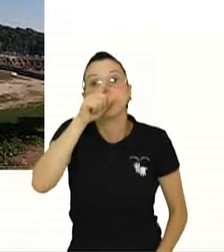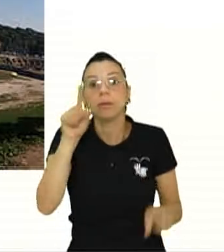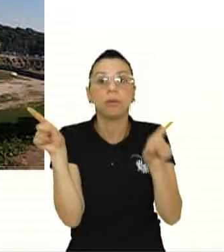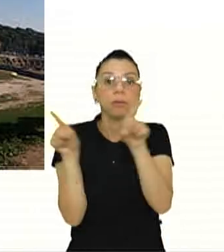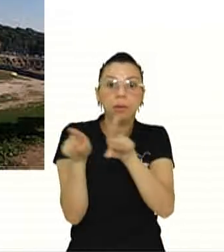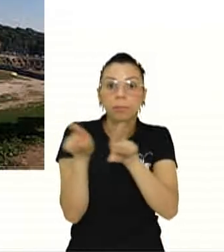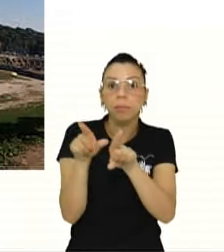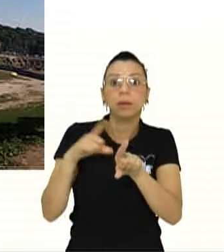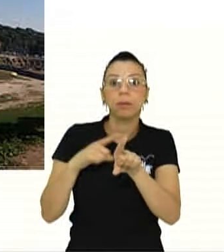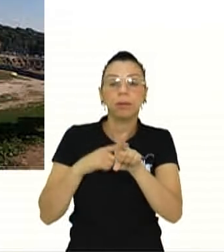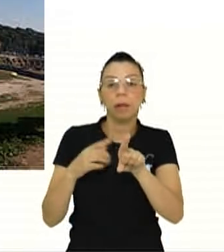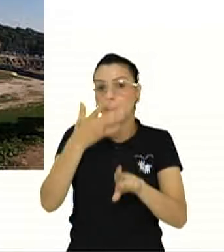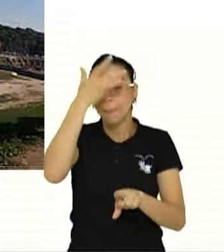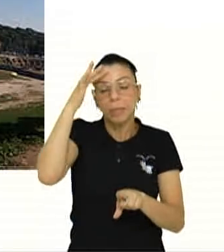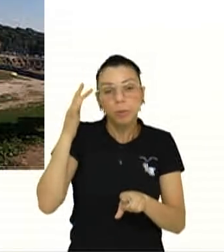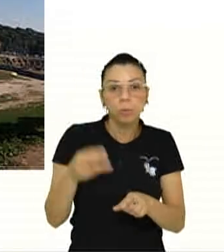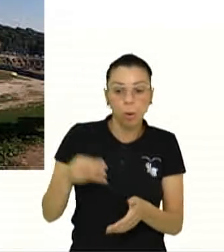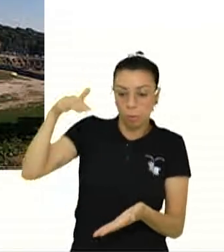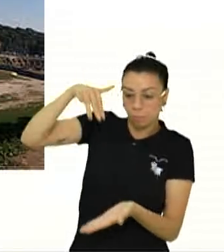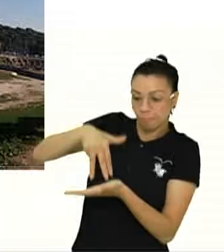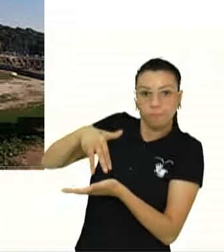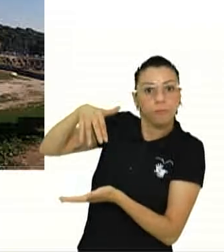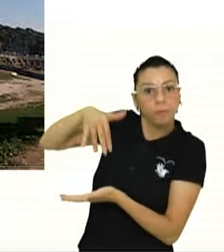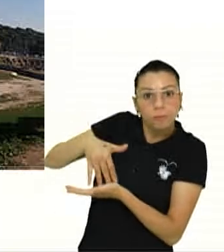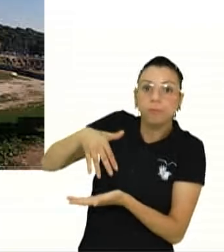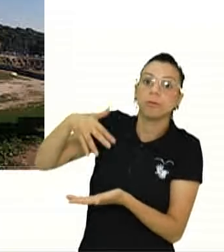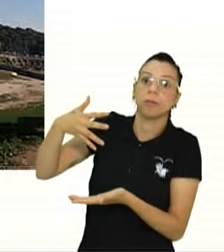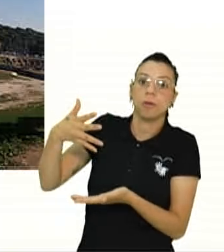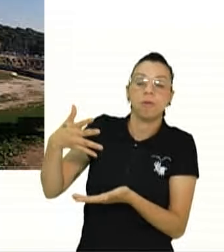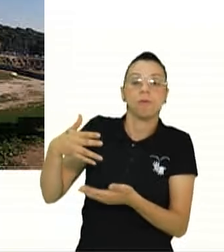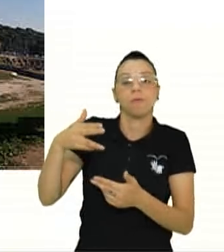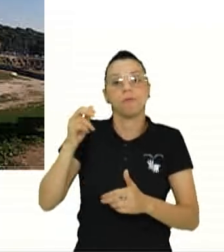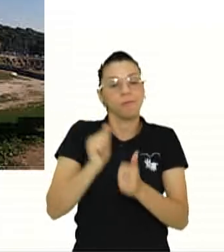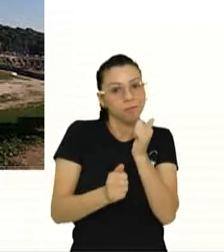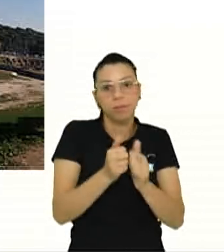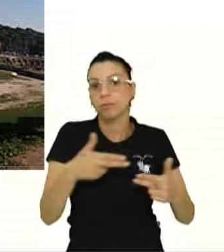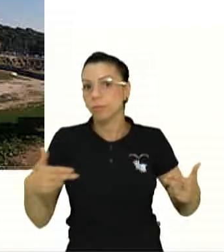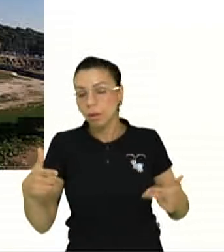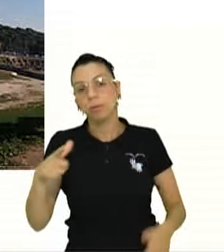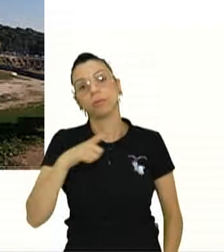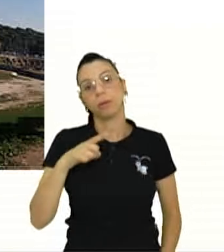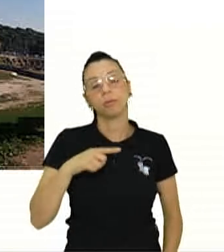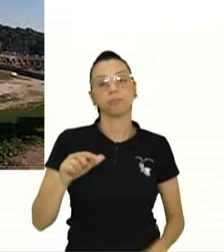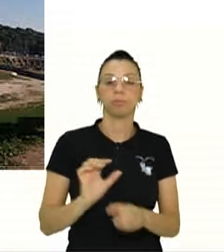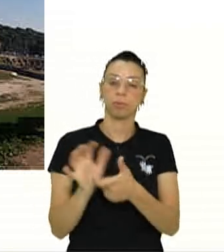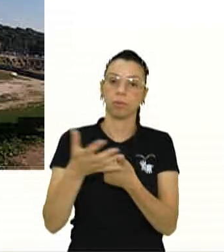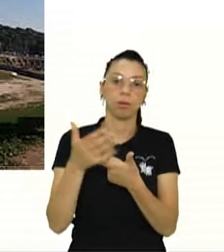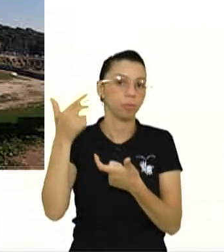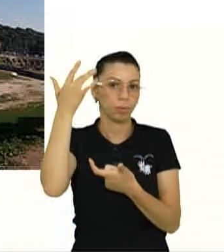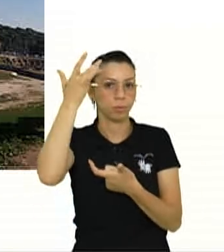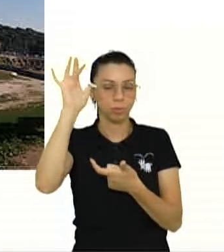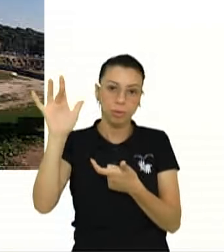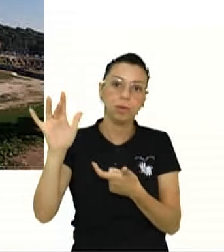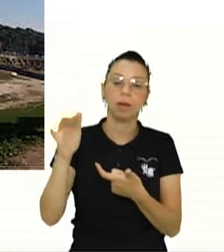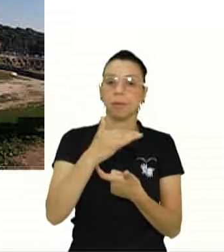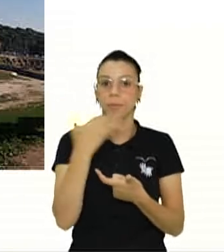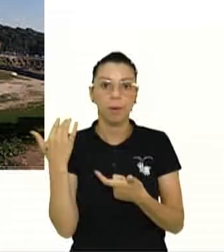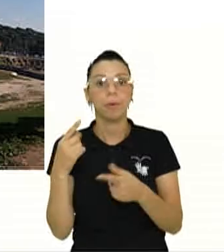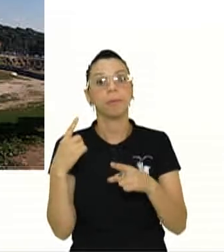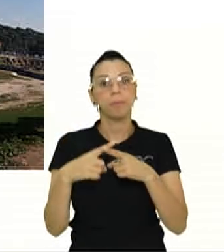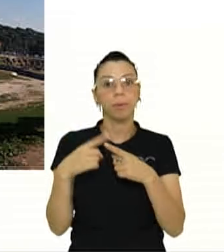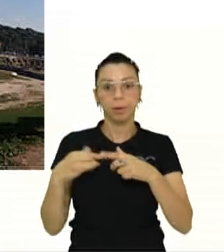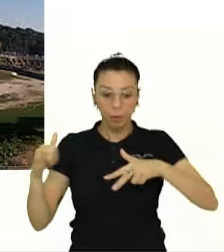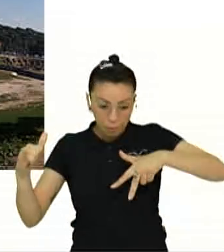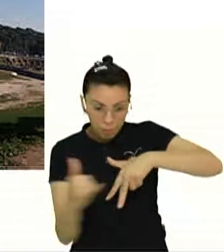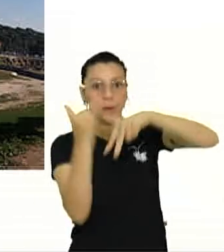levavam muitos pilotos, vamos chamar assim, ou atletas, não sei como que eles usavam o termo, para a morte, quando não aconteciam acidentes,